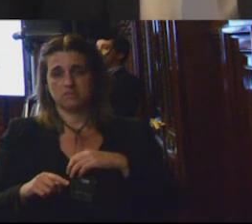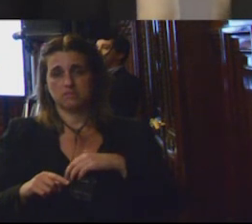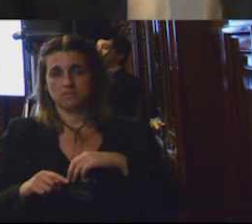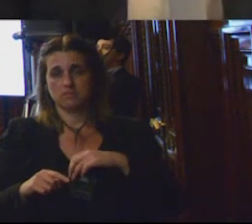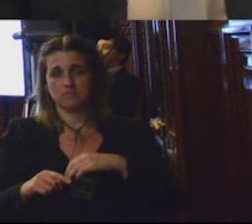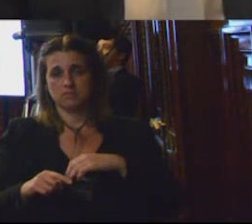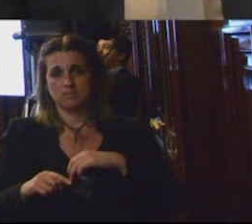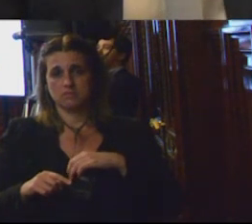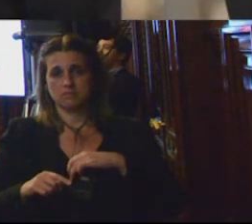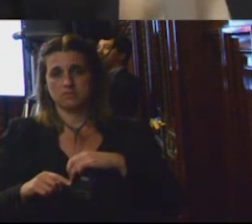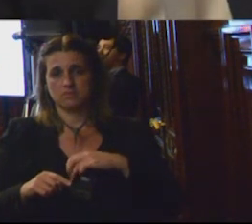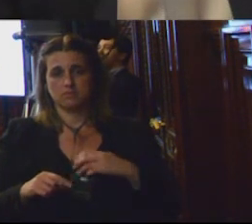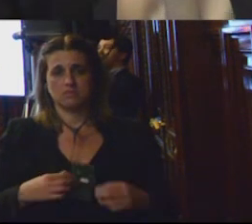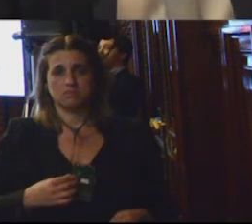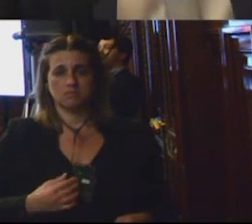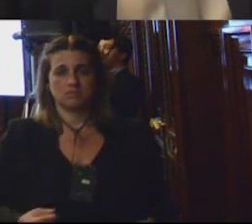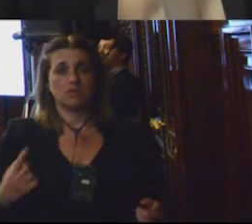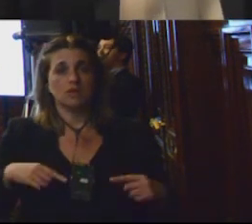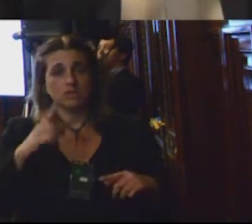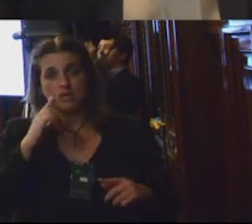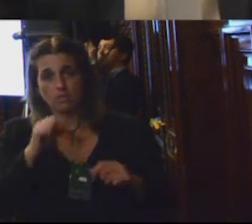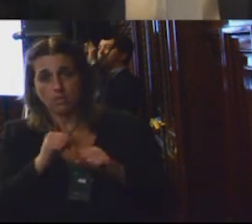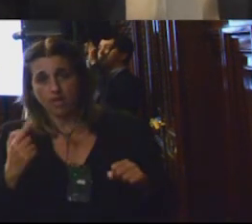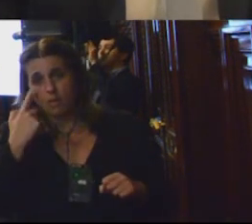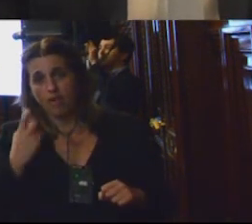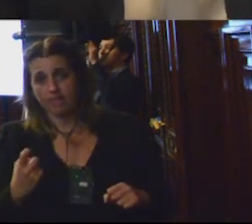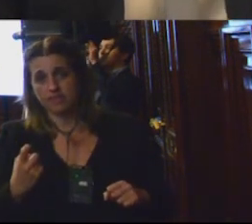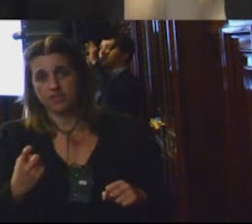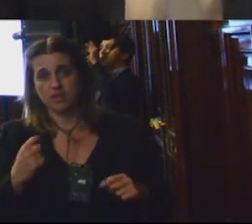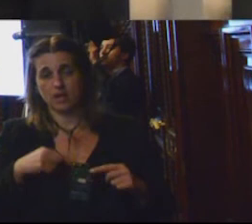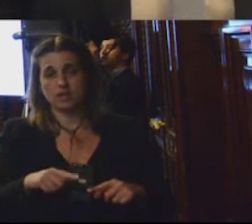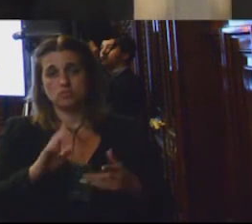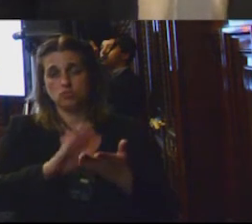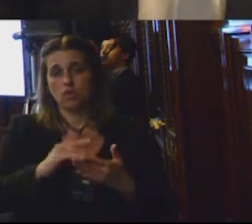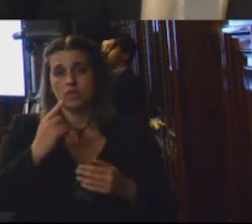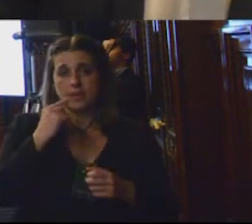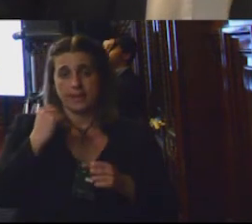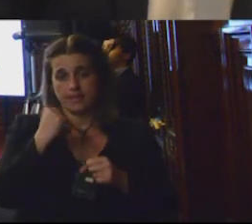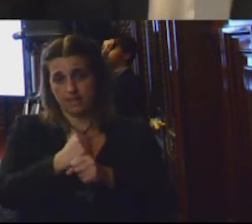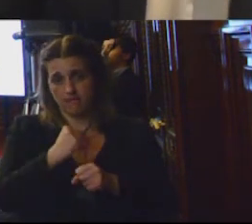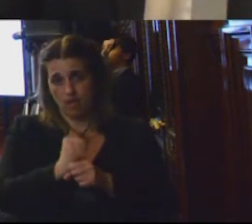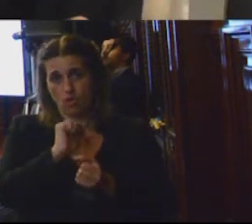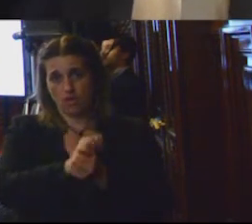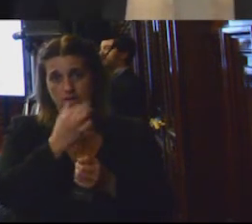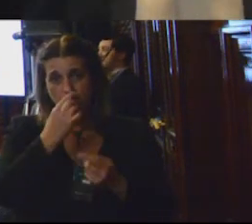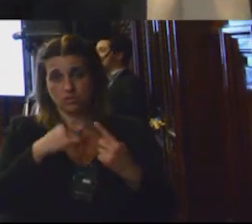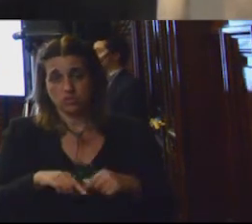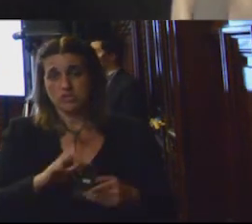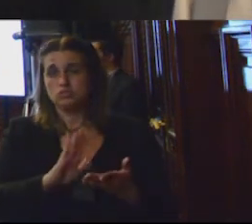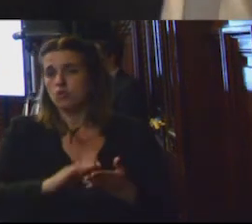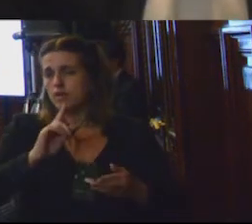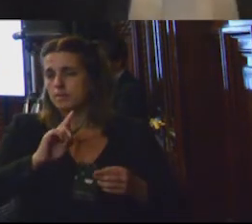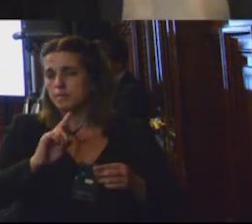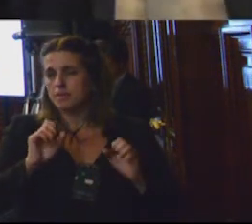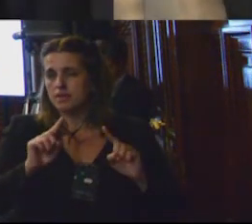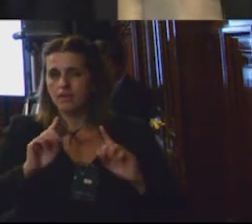do Trabalho na identificação da prática de trabalho análoga à de escravo, em relação às situações fáticas